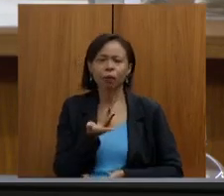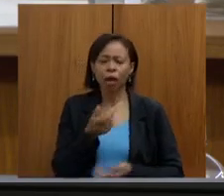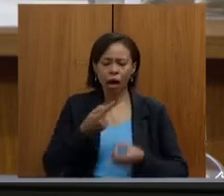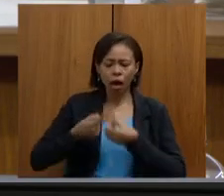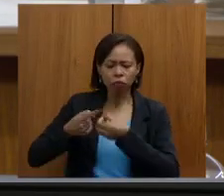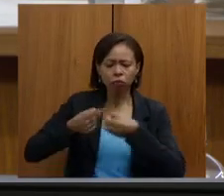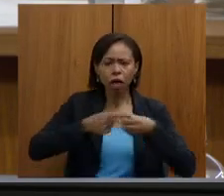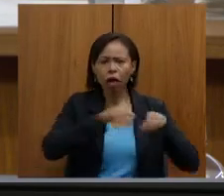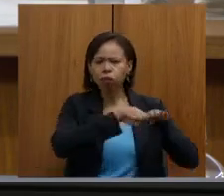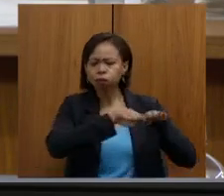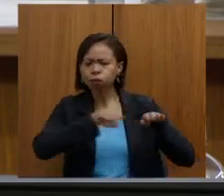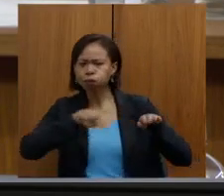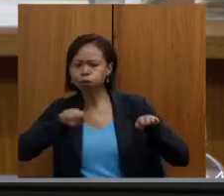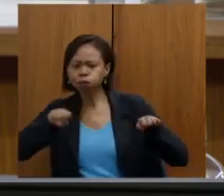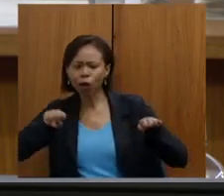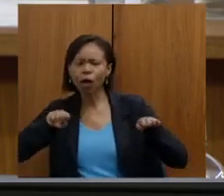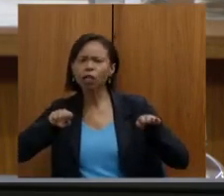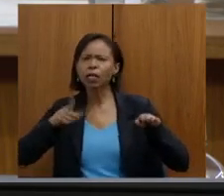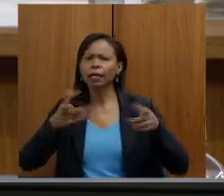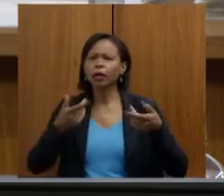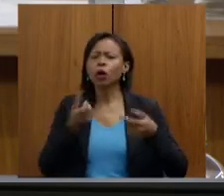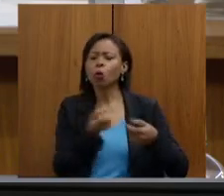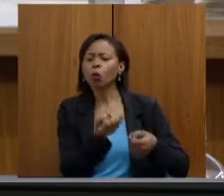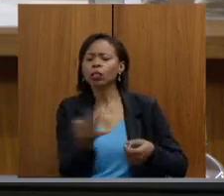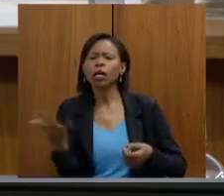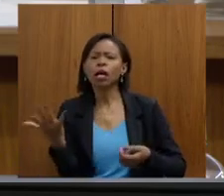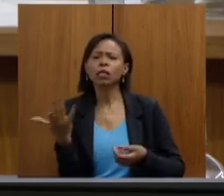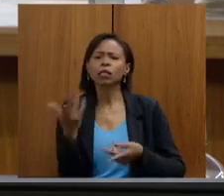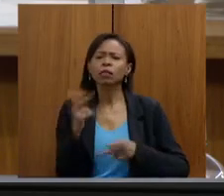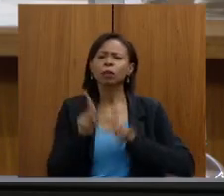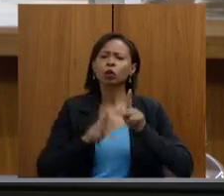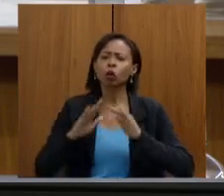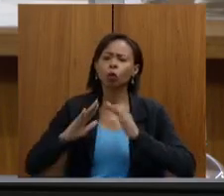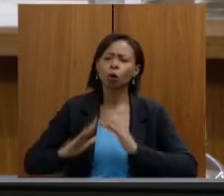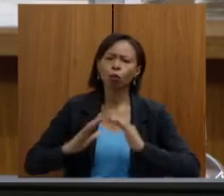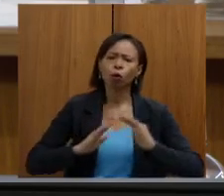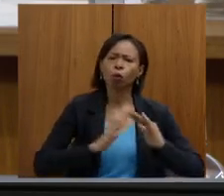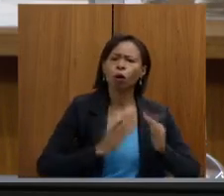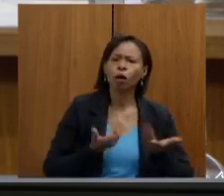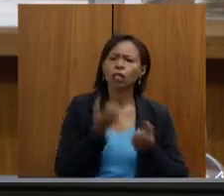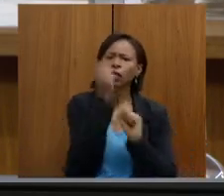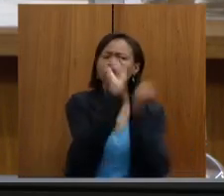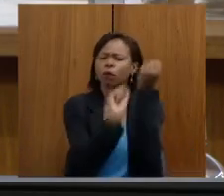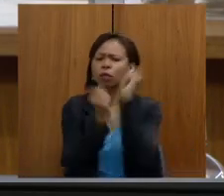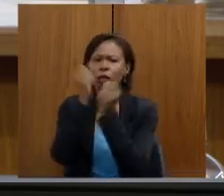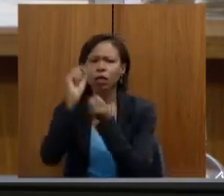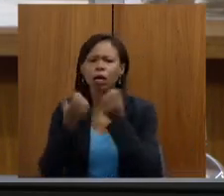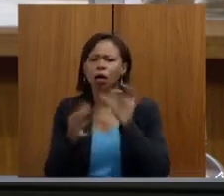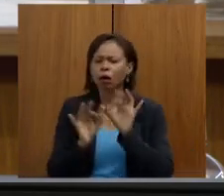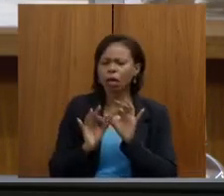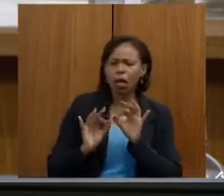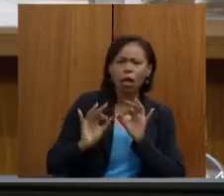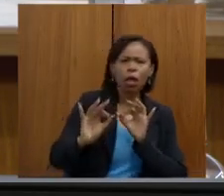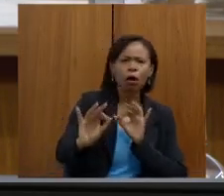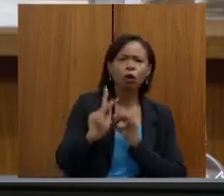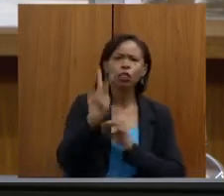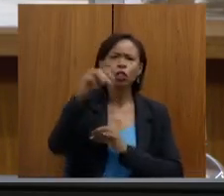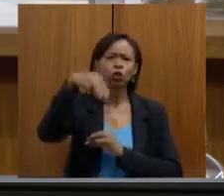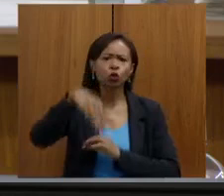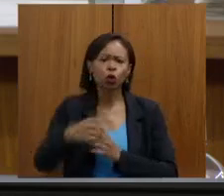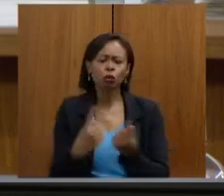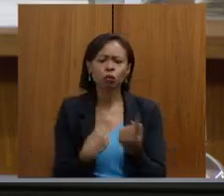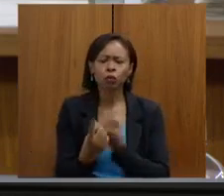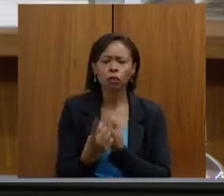o número de habitantes industrialização o número de quilômetros de rodovia e um